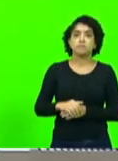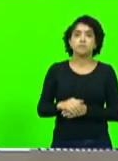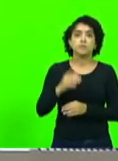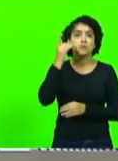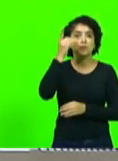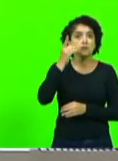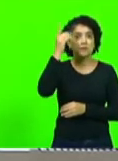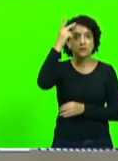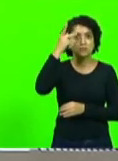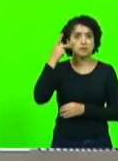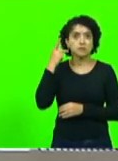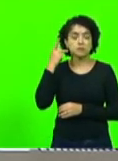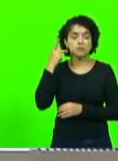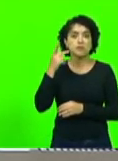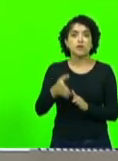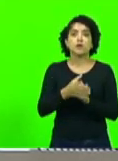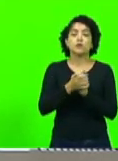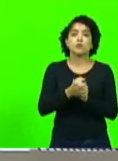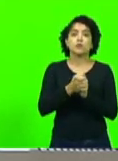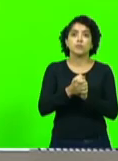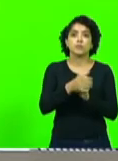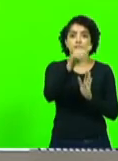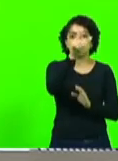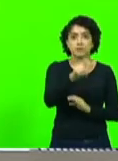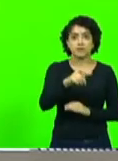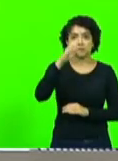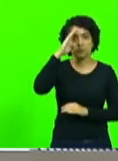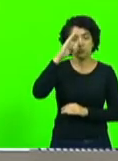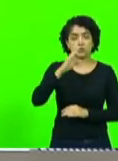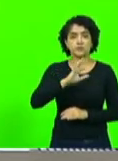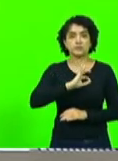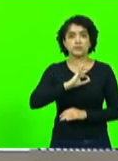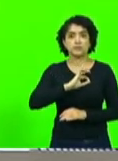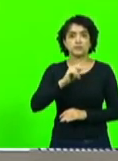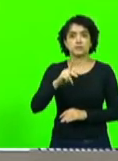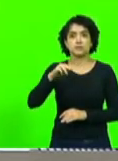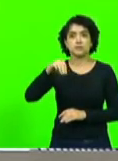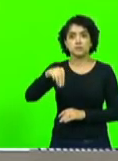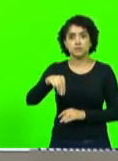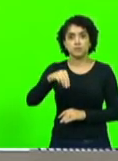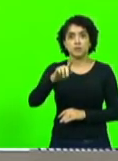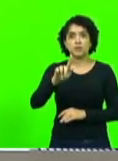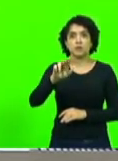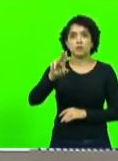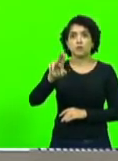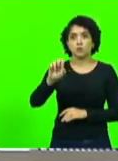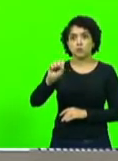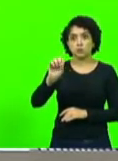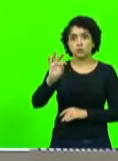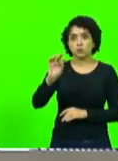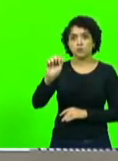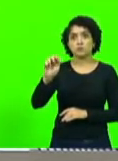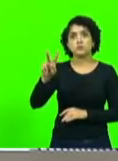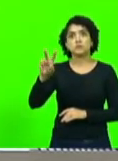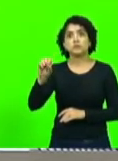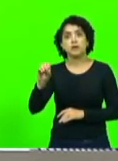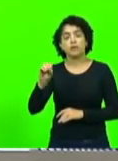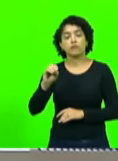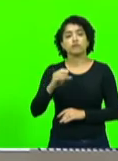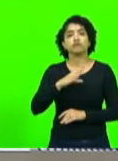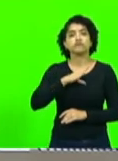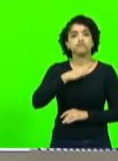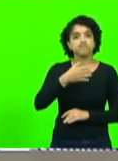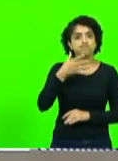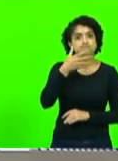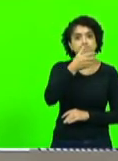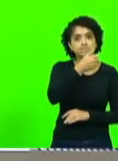deputada Paulinha, cumprimentando o policial militar Gustavo da Cruz Cláudio pelo ato de bravura ao salvar